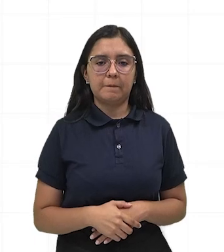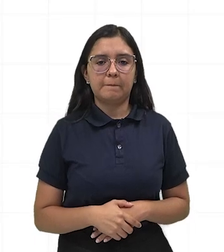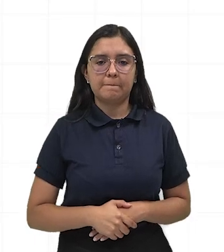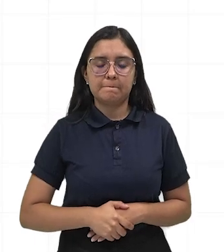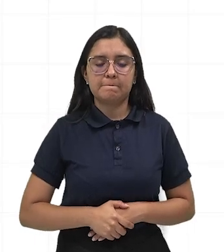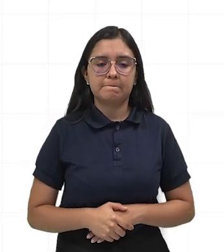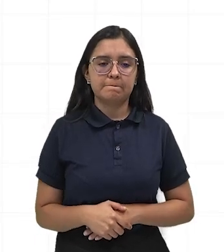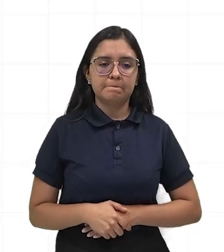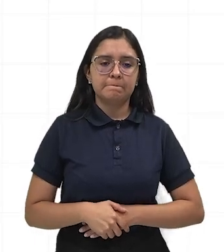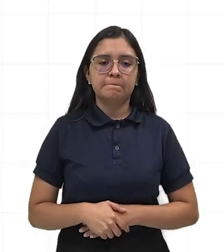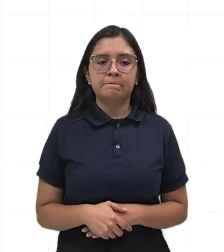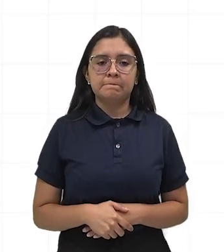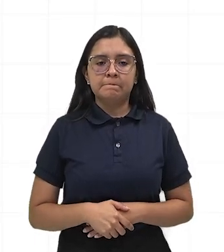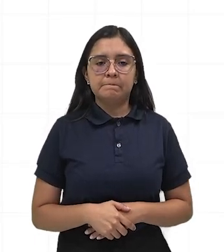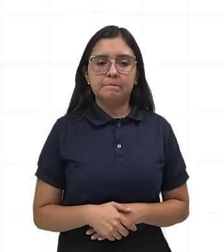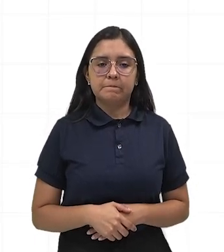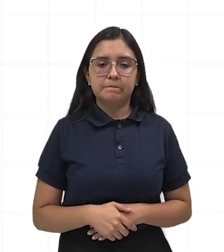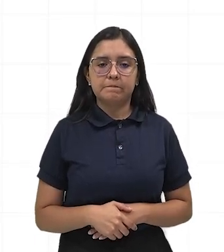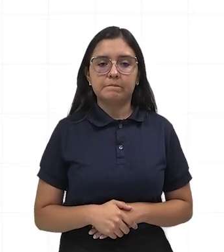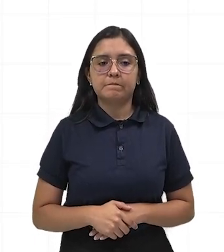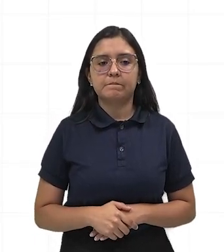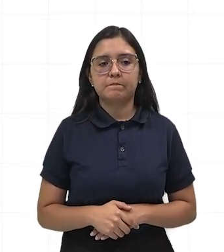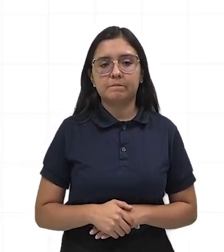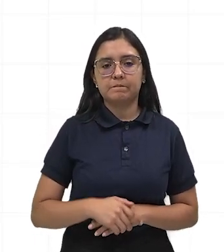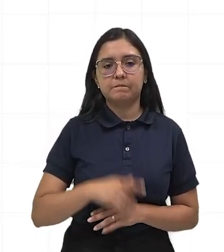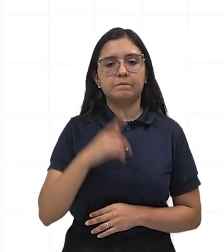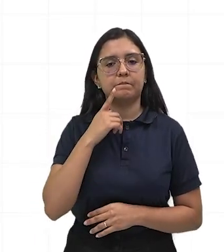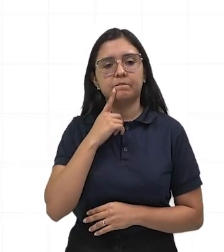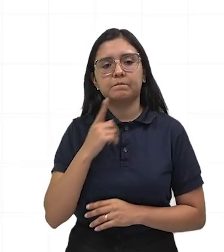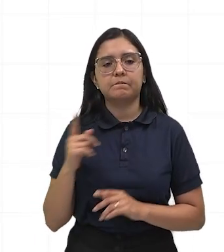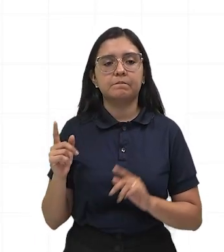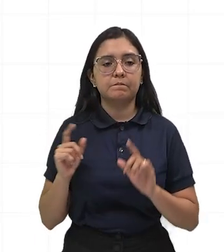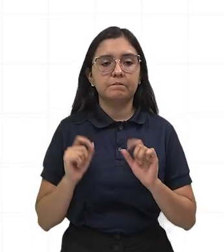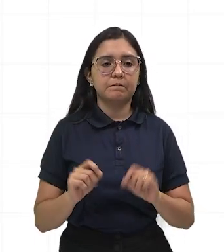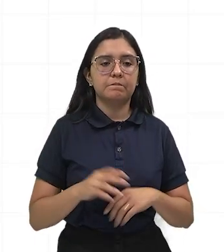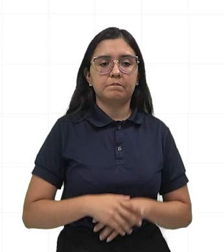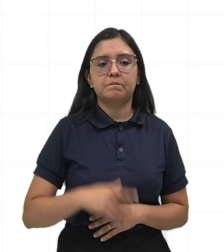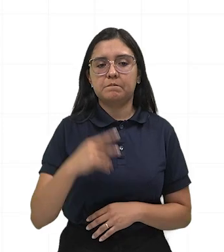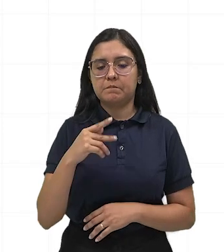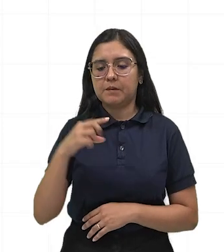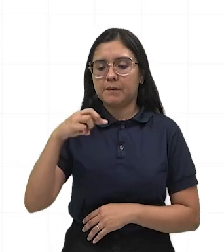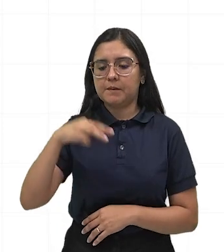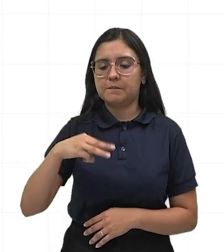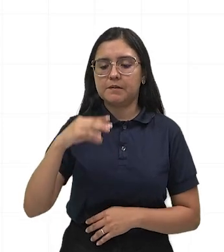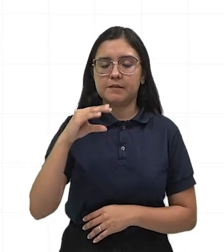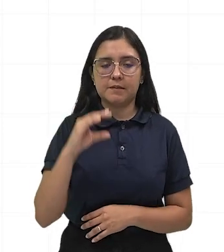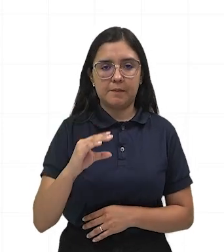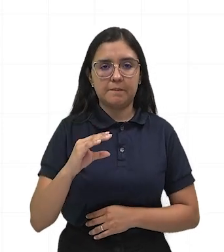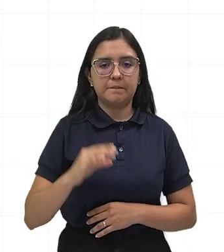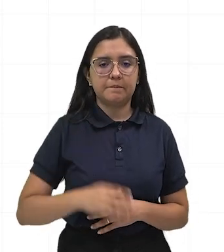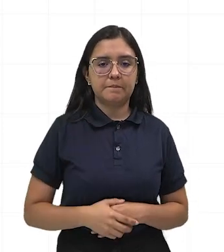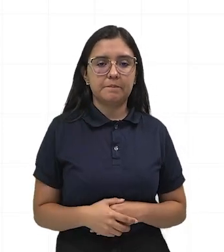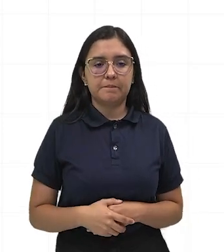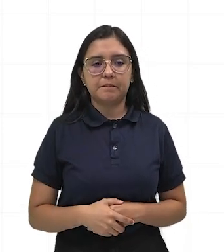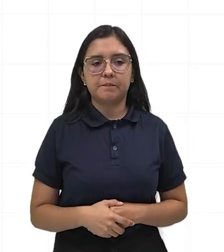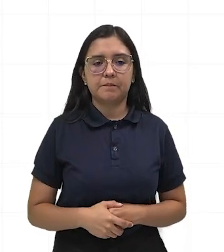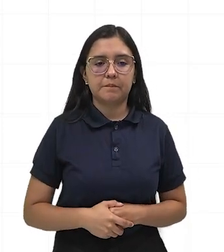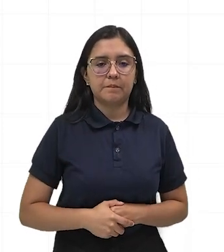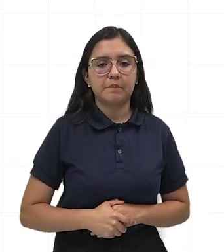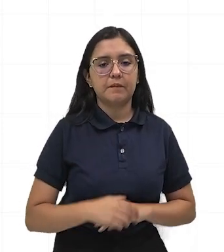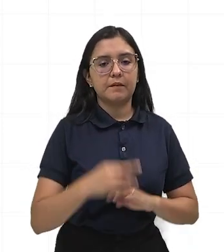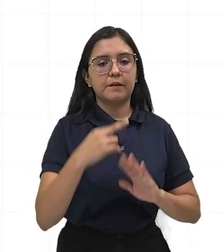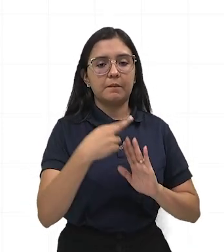é o princípio multiplicativo. Então, o princípio multiplicativo da contagem, que é o PMC, é uma